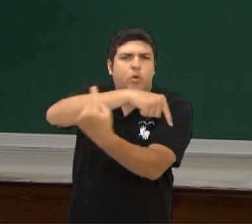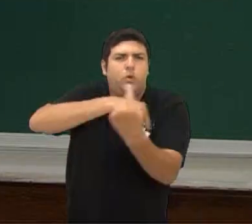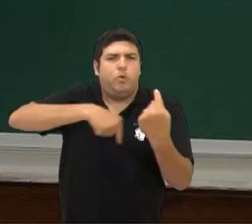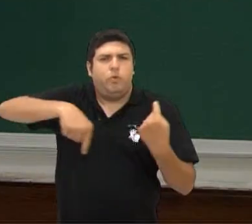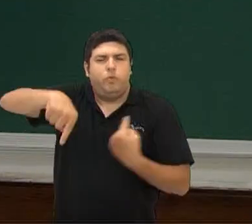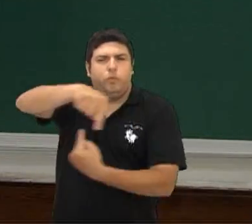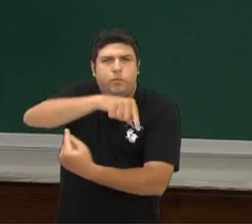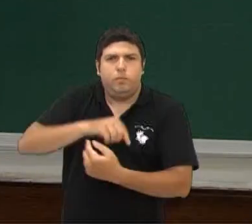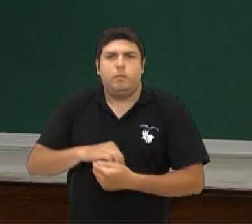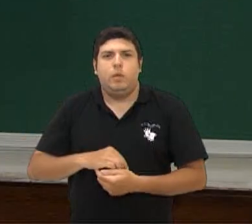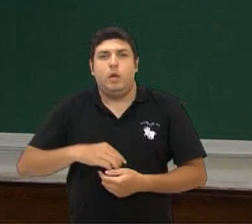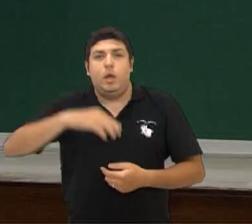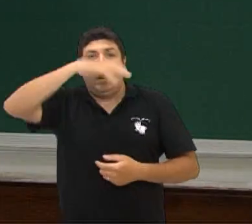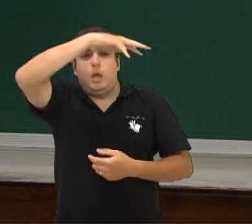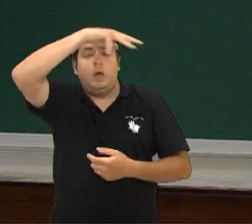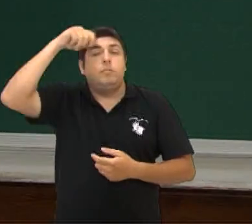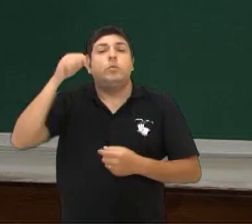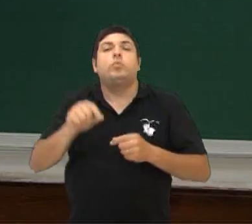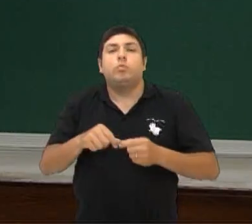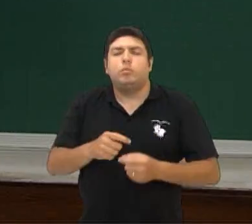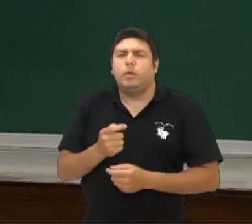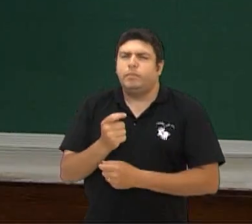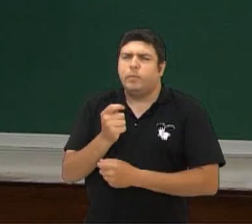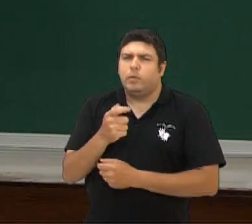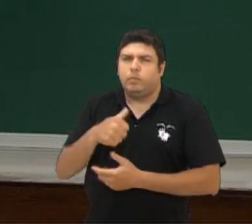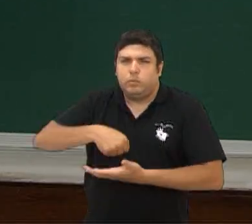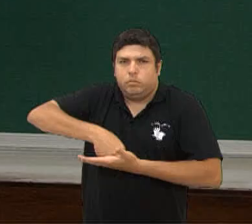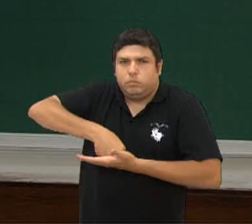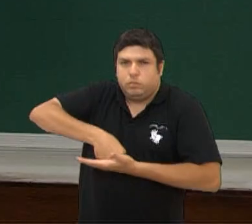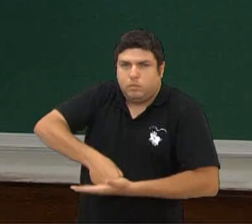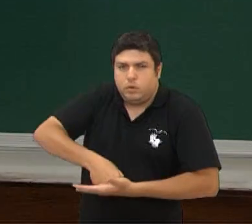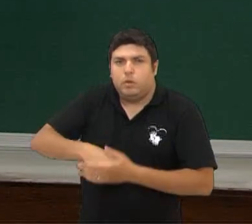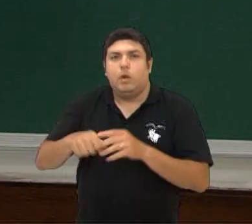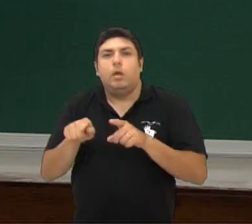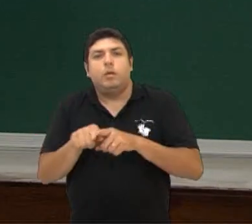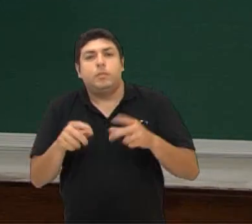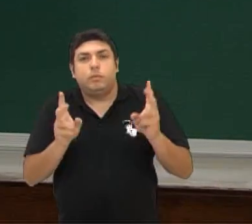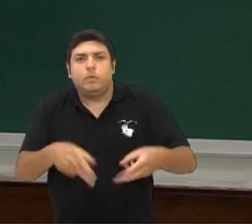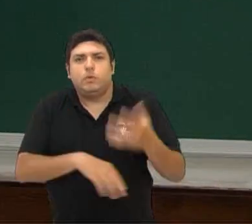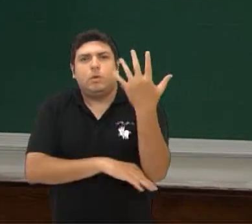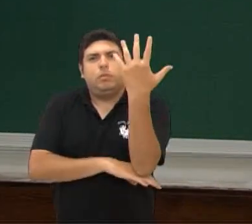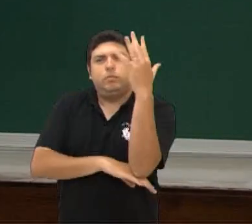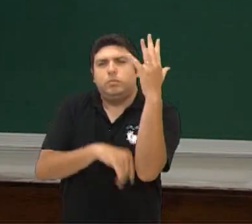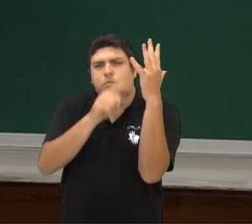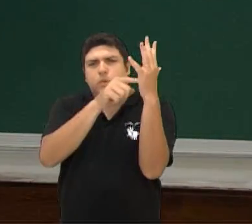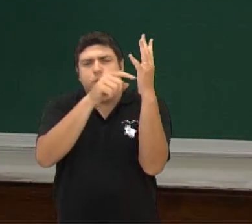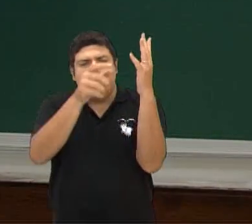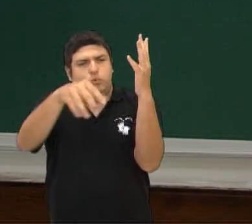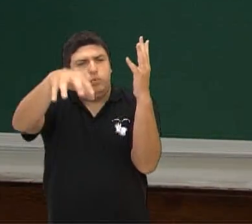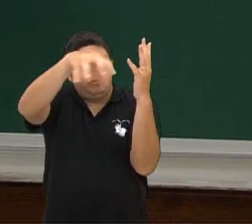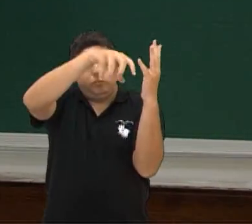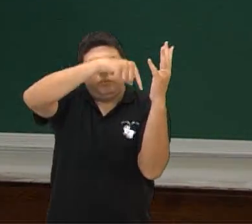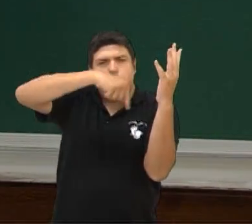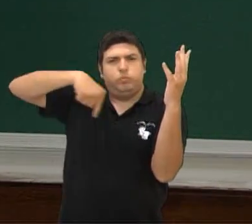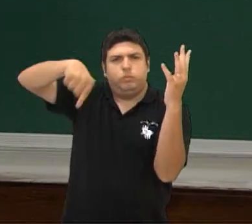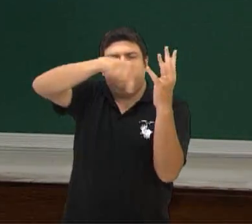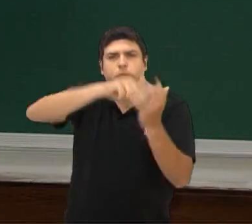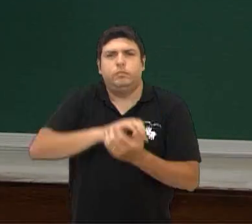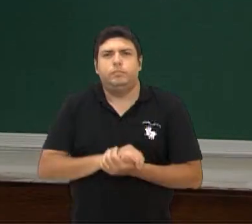cria uma região de baixa pressão pela alta taxa de evaporação das plantas mesmo, né? E olha esse outro slide aqui,